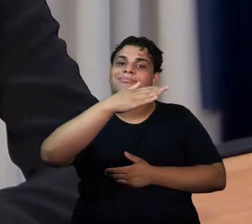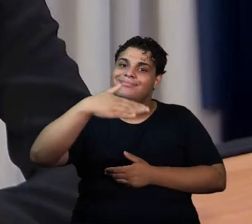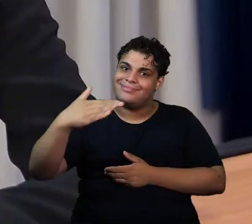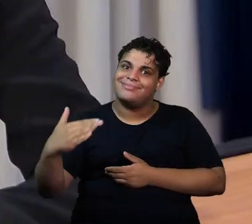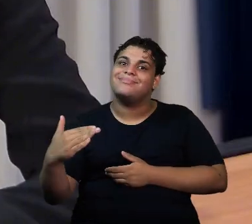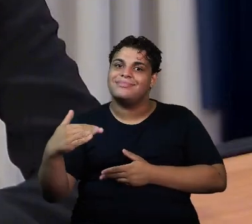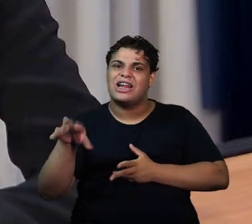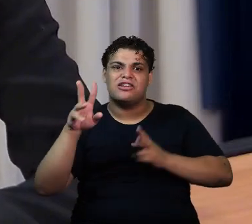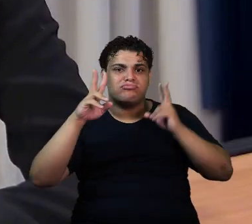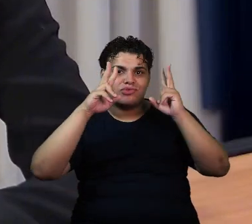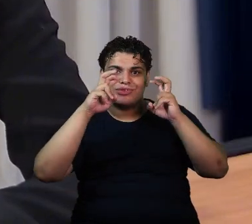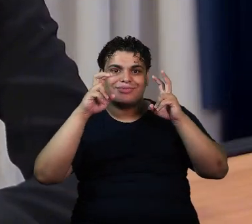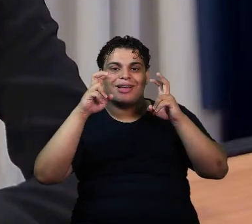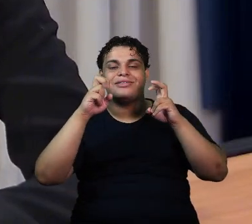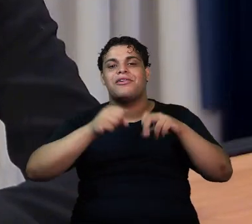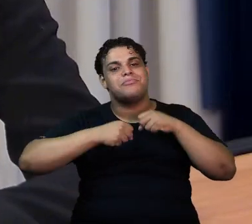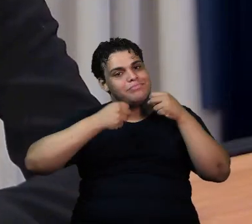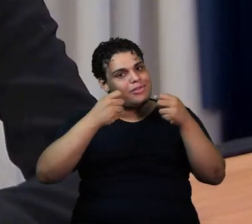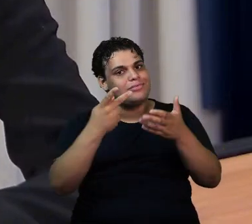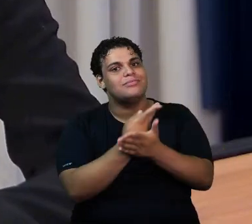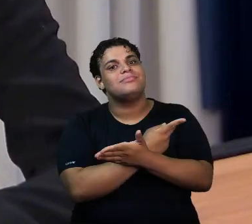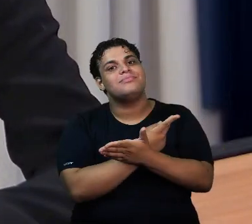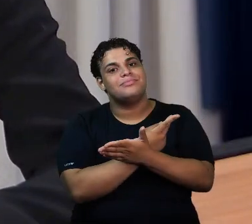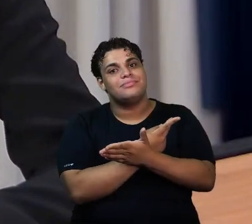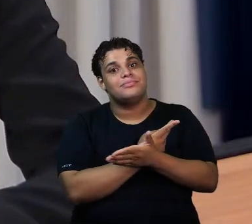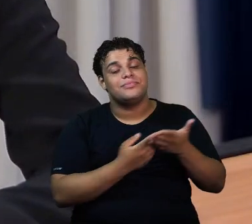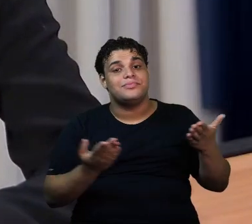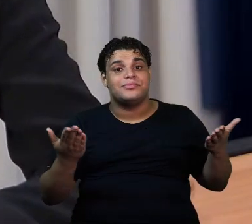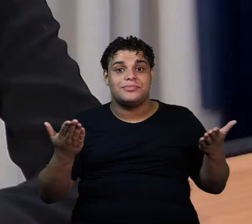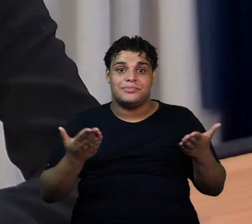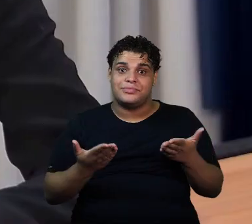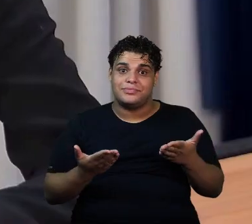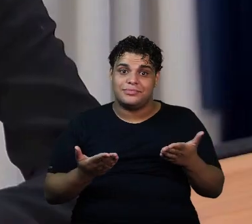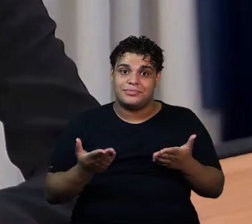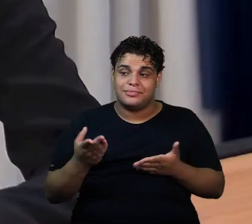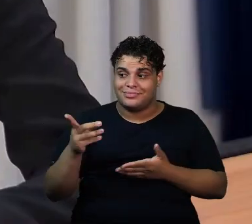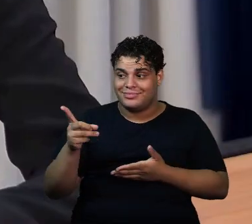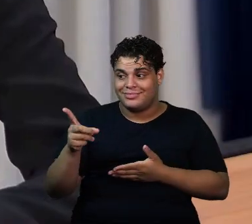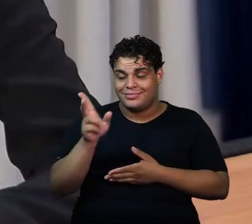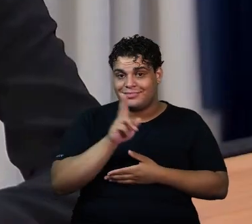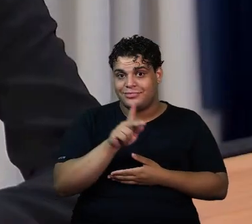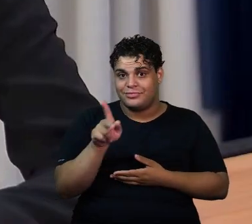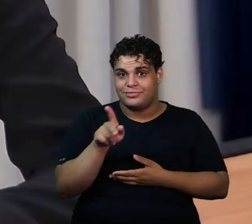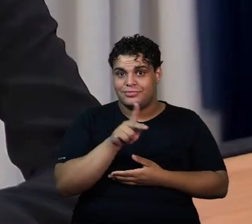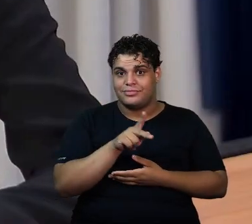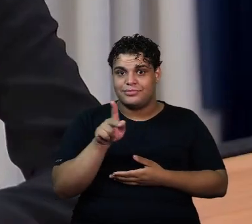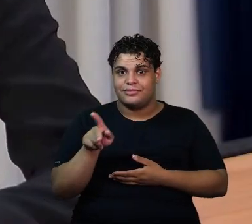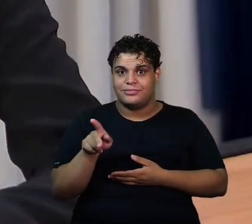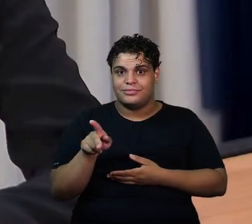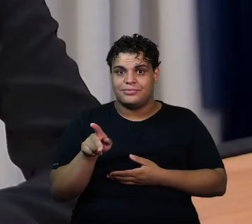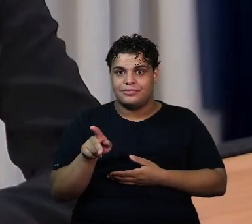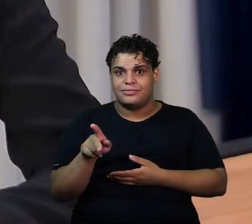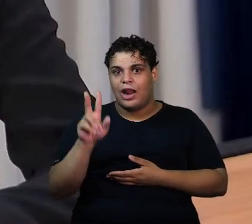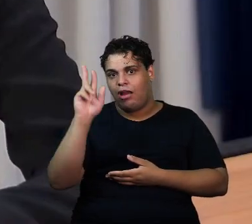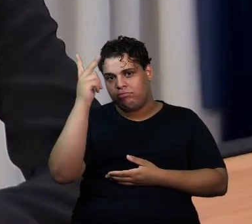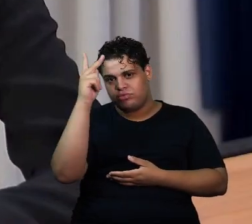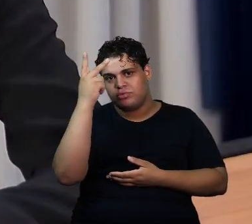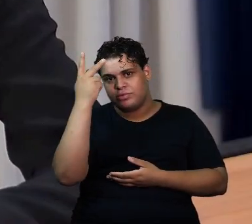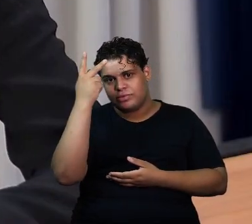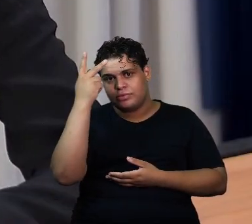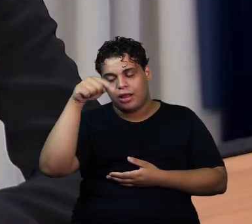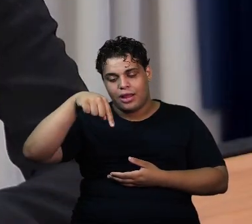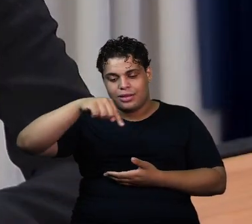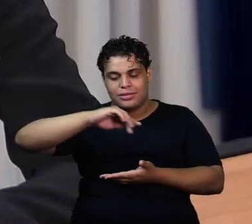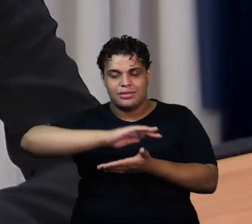muito assunto, muita coisa pode vir à tona. Então, o Rafael, que é um professor, um historiador, um professor aqui